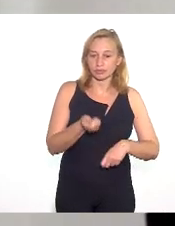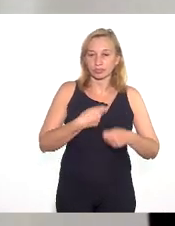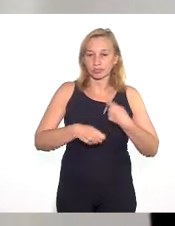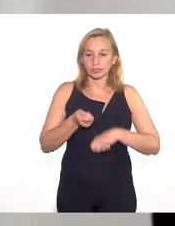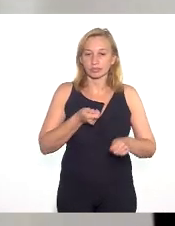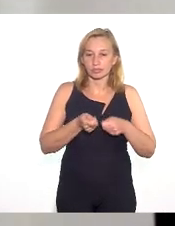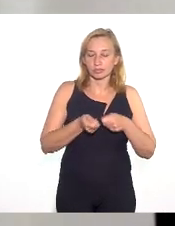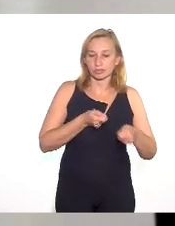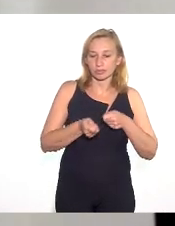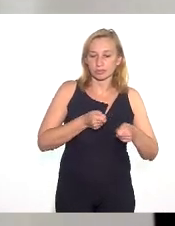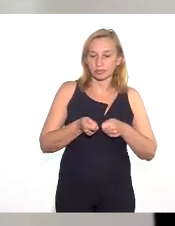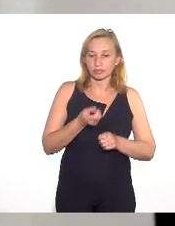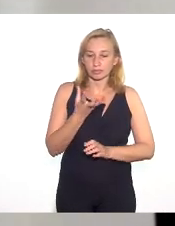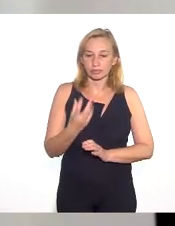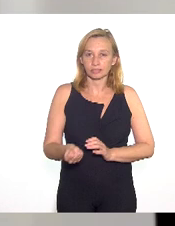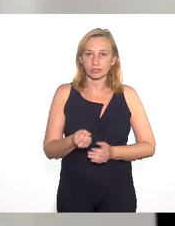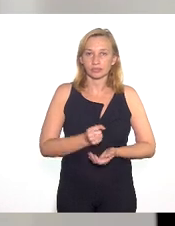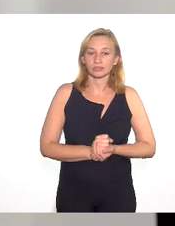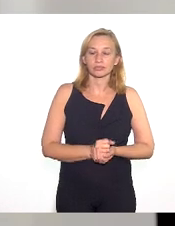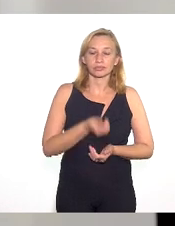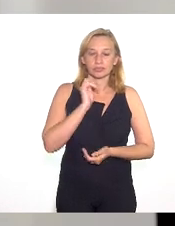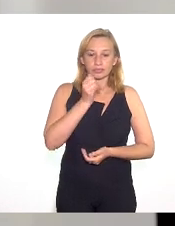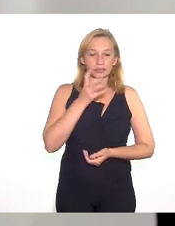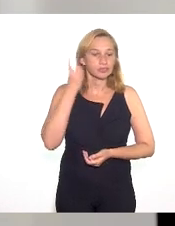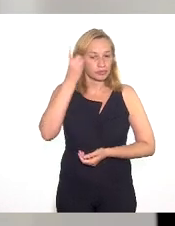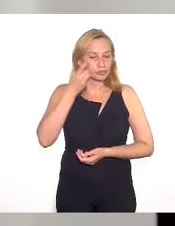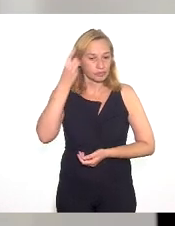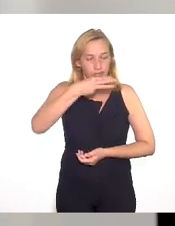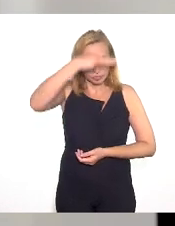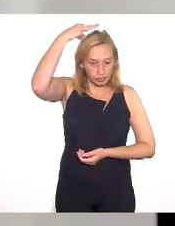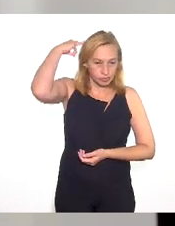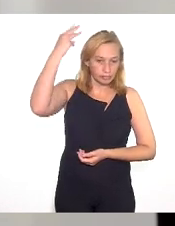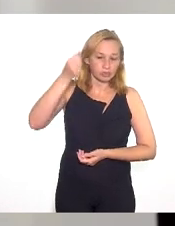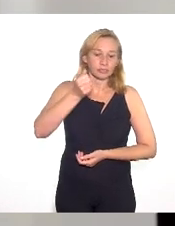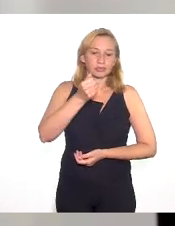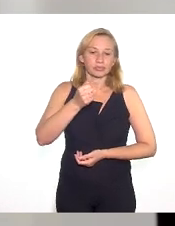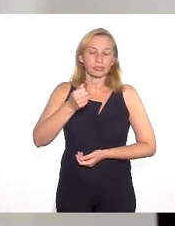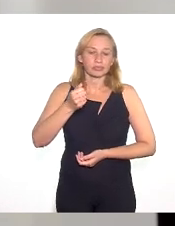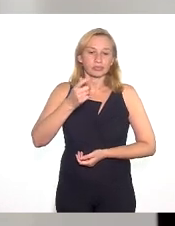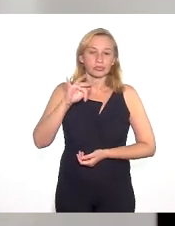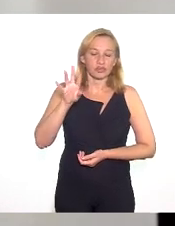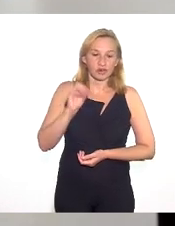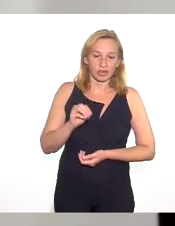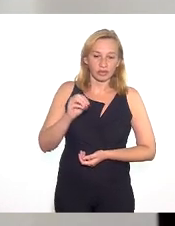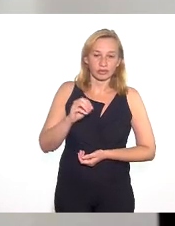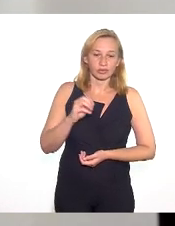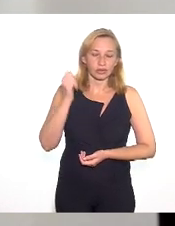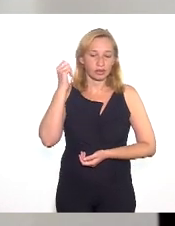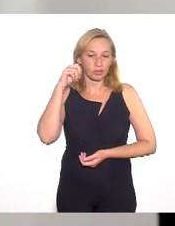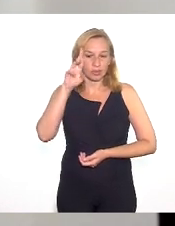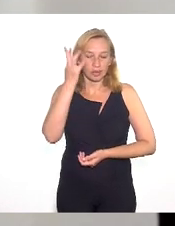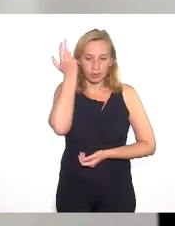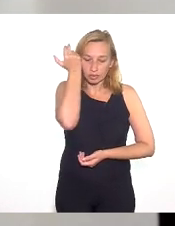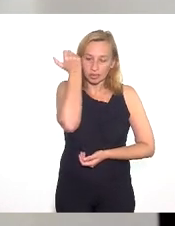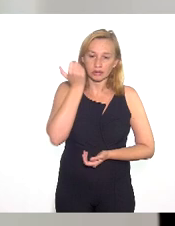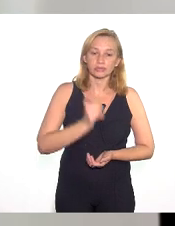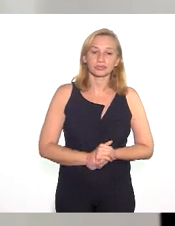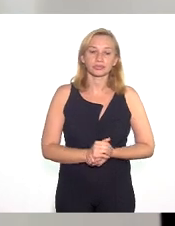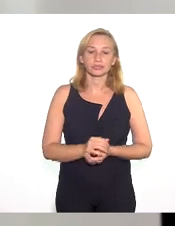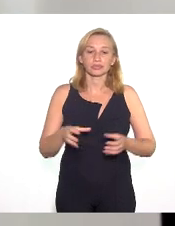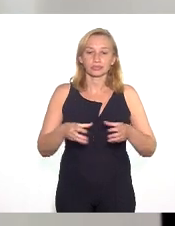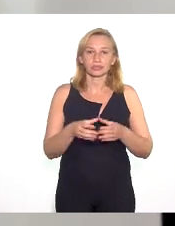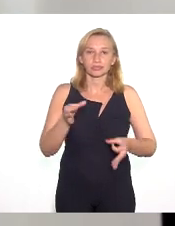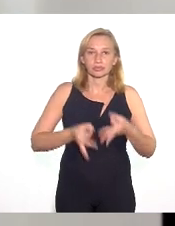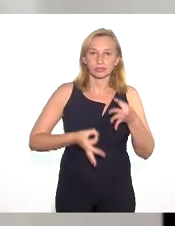fiscalização financeira e controle favorável. Relatores, deputado Márcio Pacheco, Flávio Serafini e Eliomar Coelho. Pendendo de pareceres das comissões de Constituição